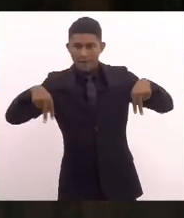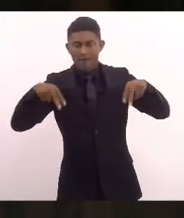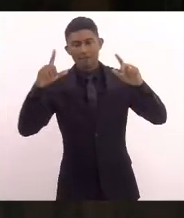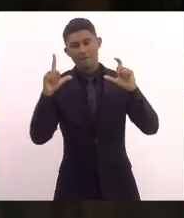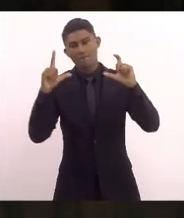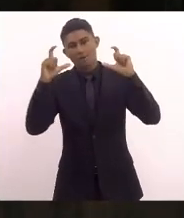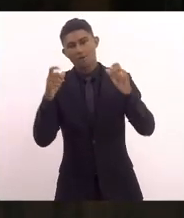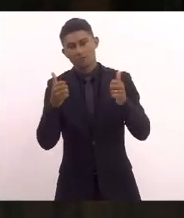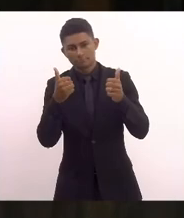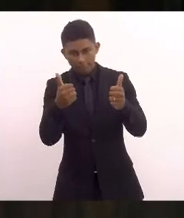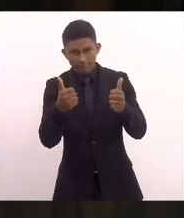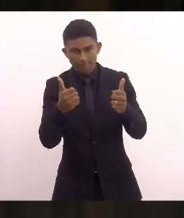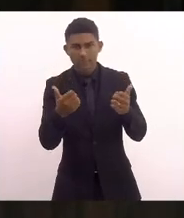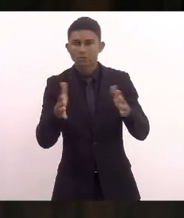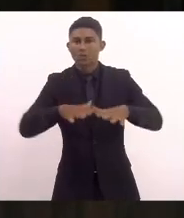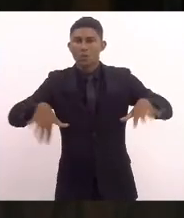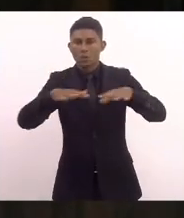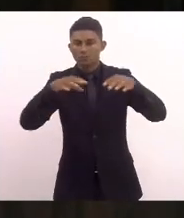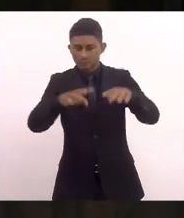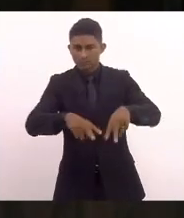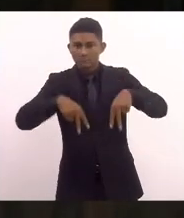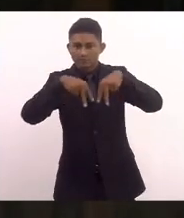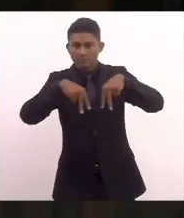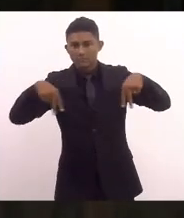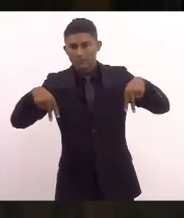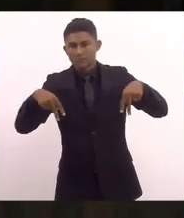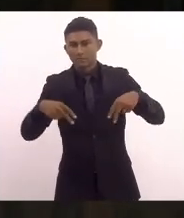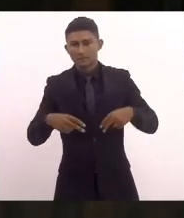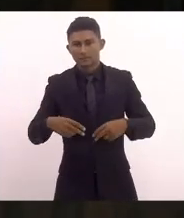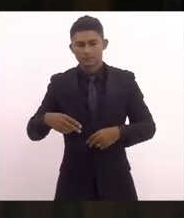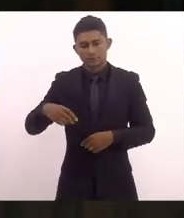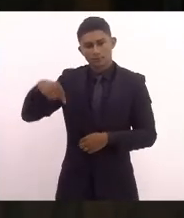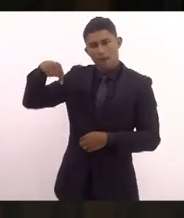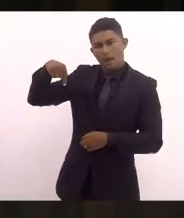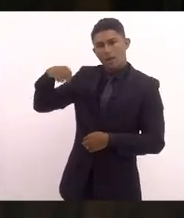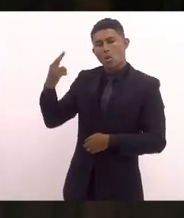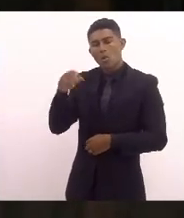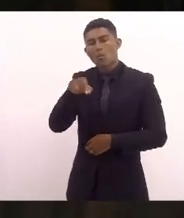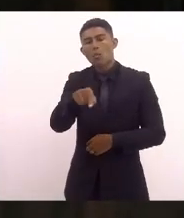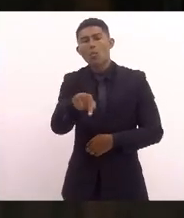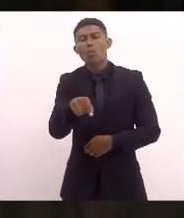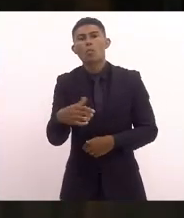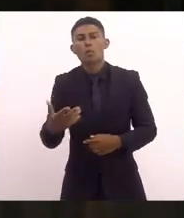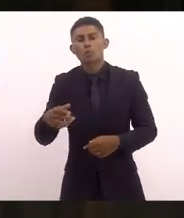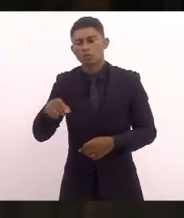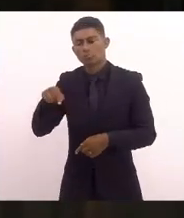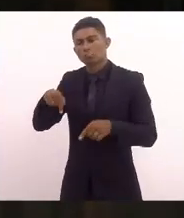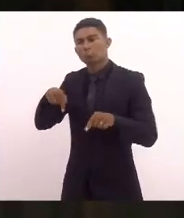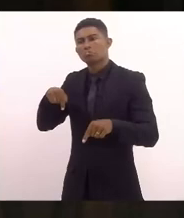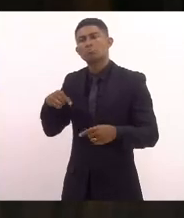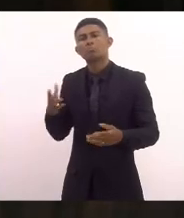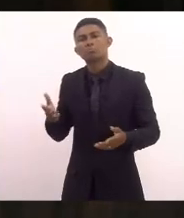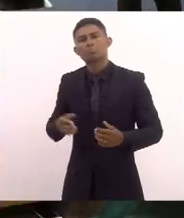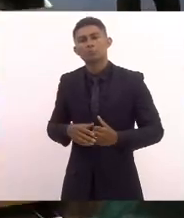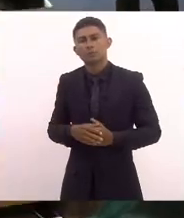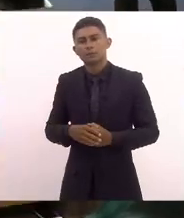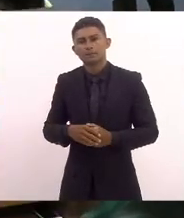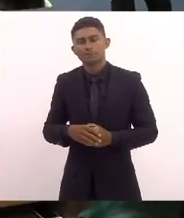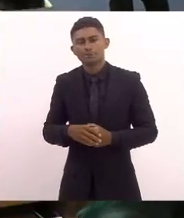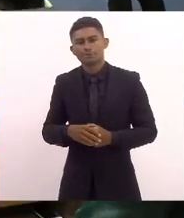foto oficial com todo mundo. É aqui em cima ou é lá embaixo? Eu acho melhor o pessoal daqui de